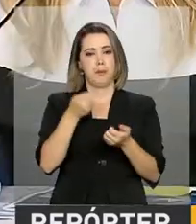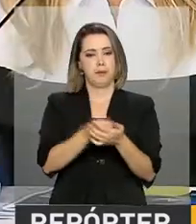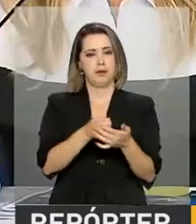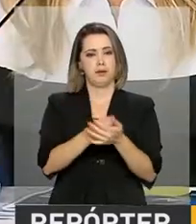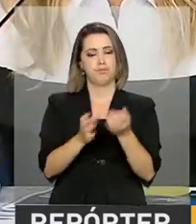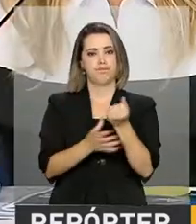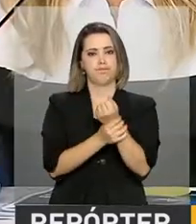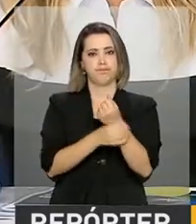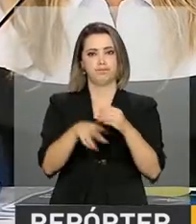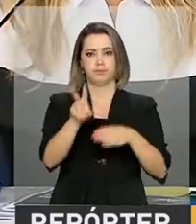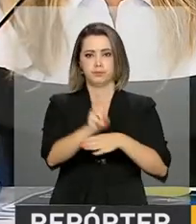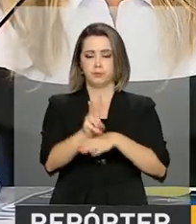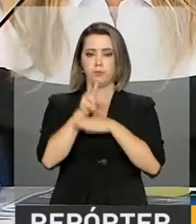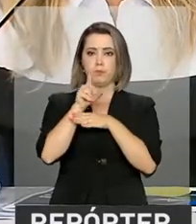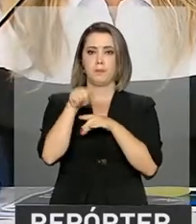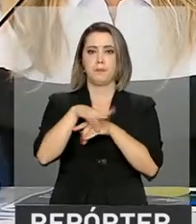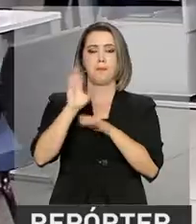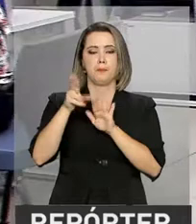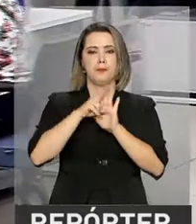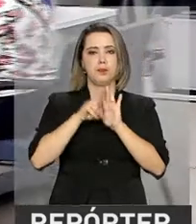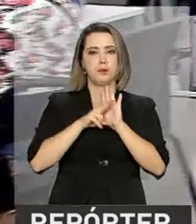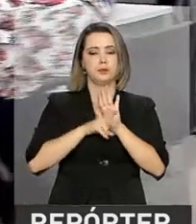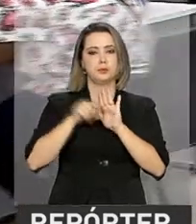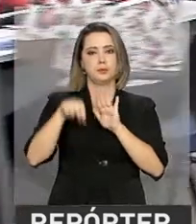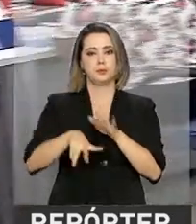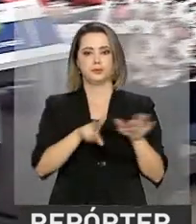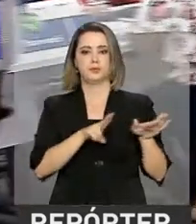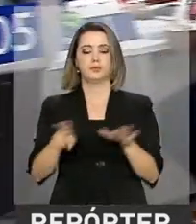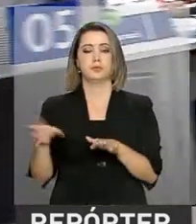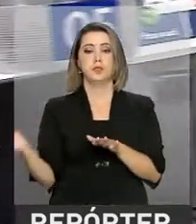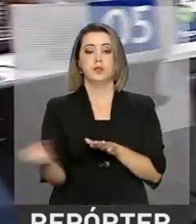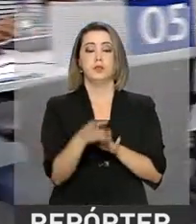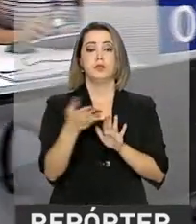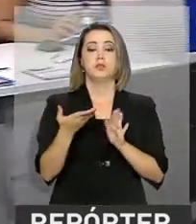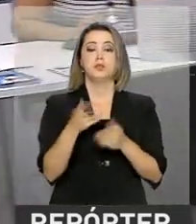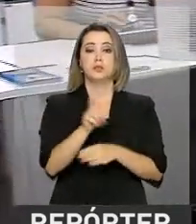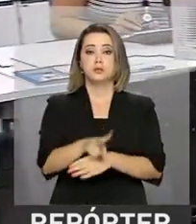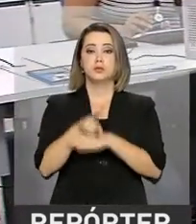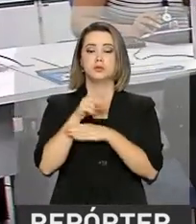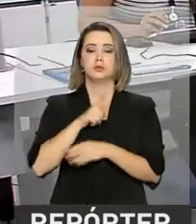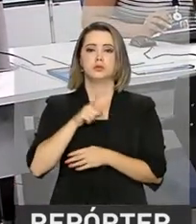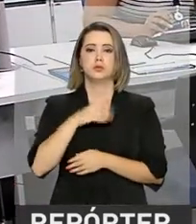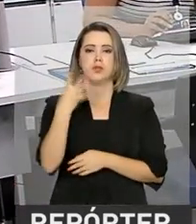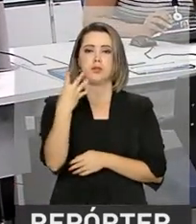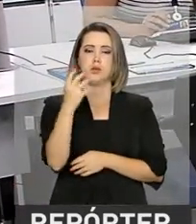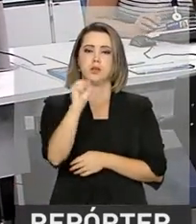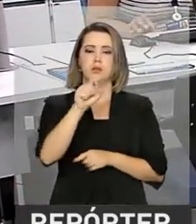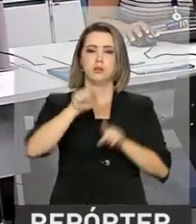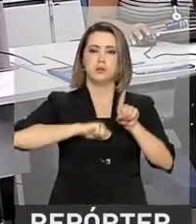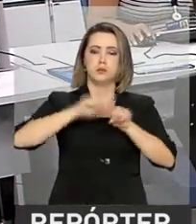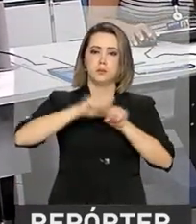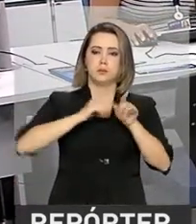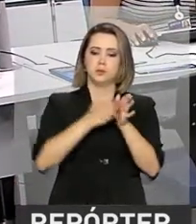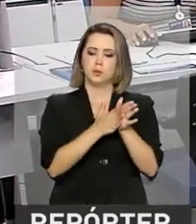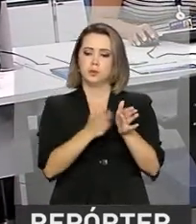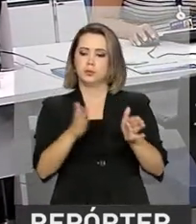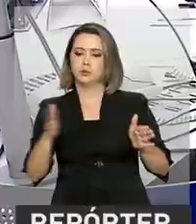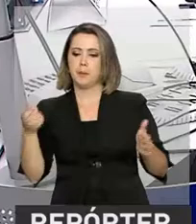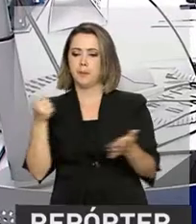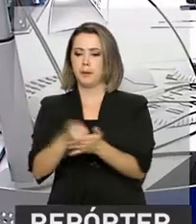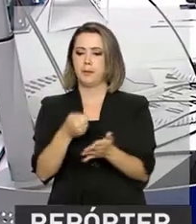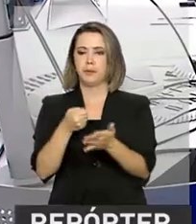por regulamentadas nesta semana a nova modalidade de crédito terá 48 meses de prazo para o pagamento